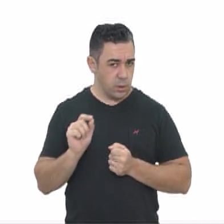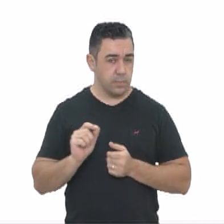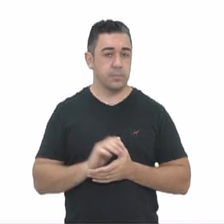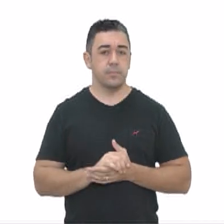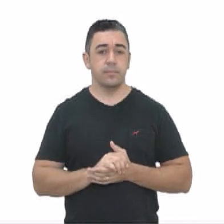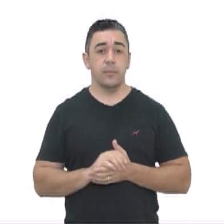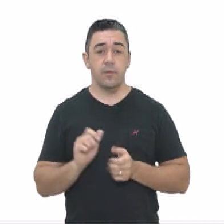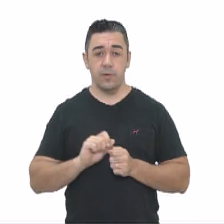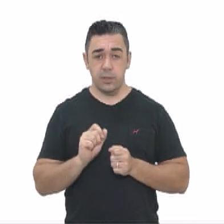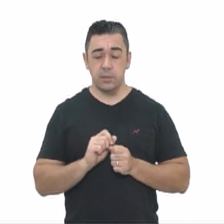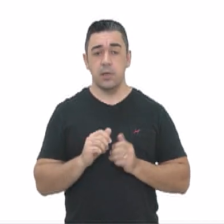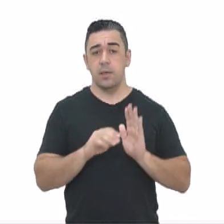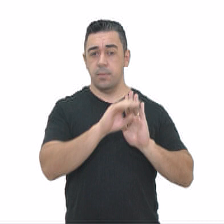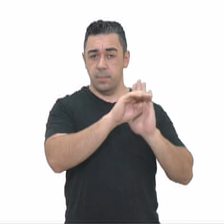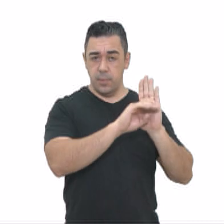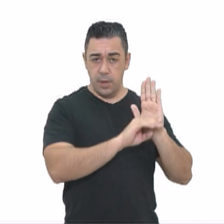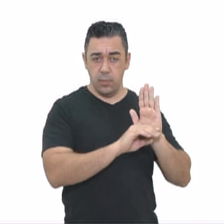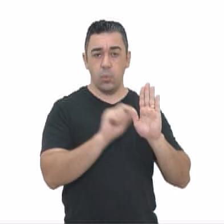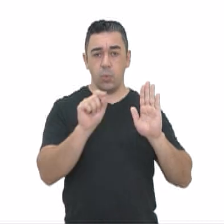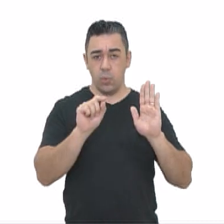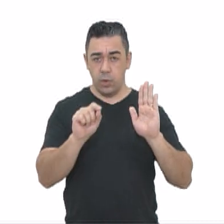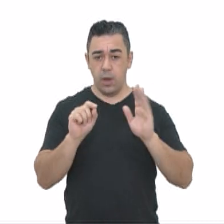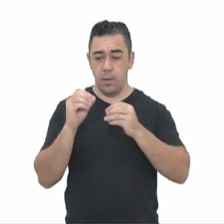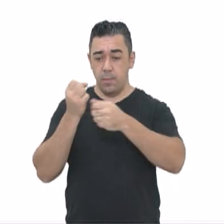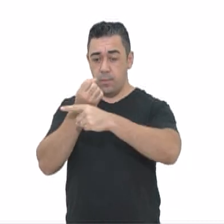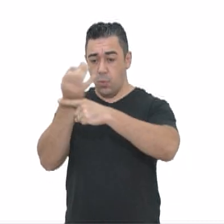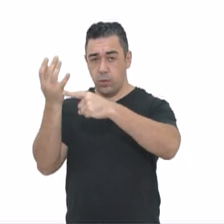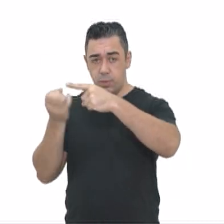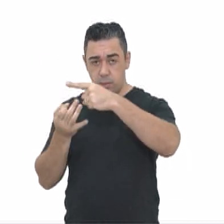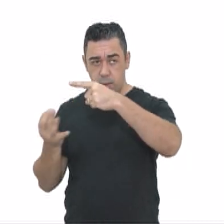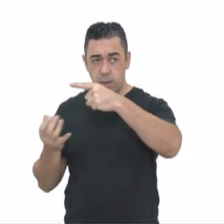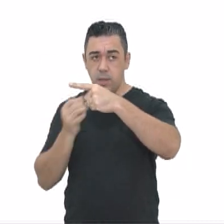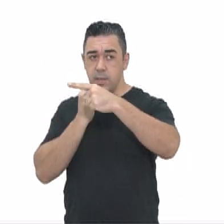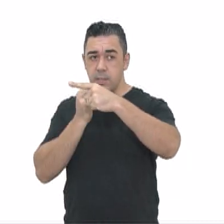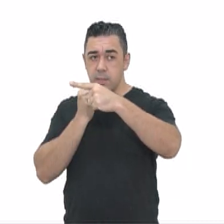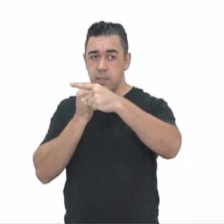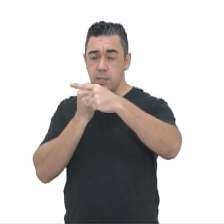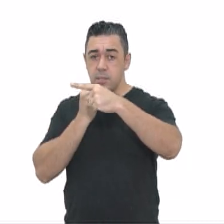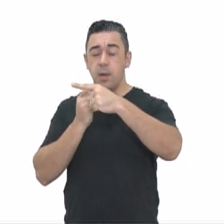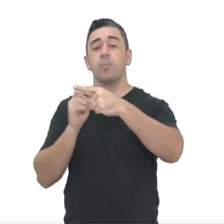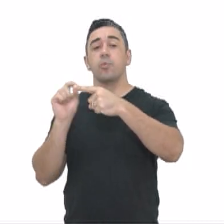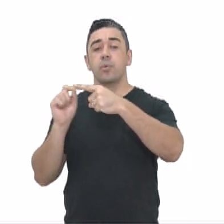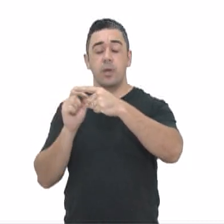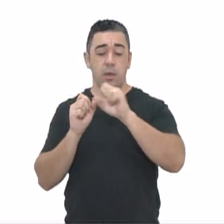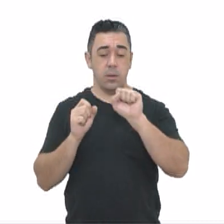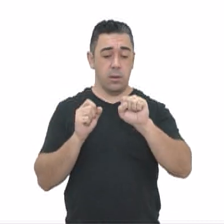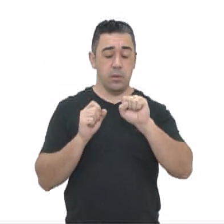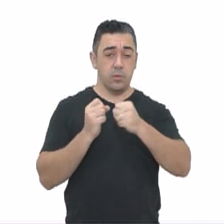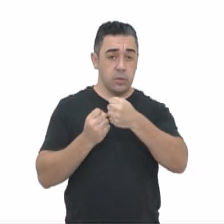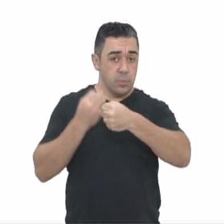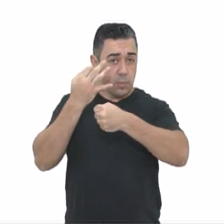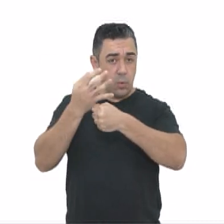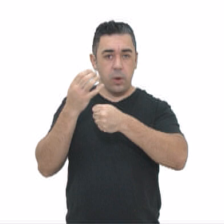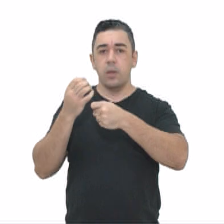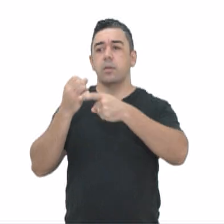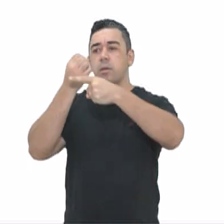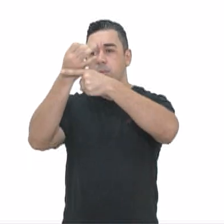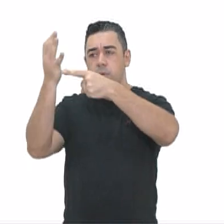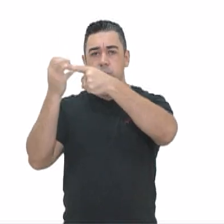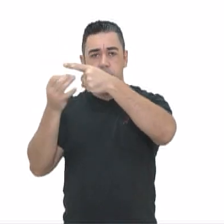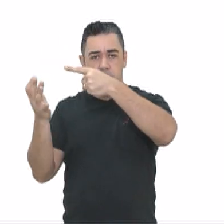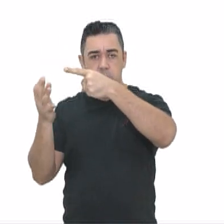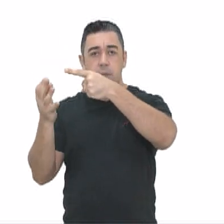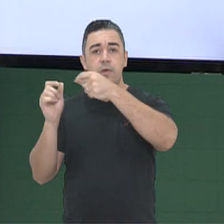Vamos aplicar a propriedade da potência, que diz que se você tem uma potência com expoente racional, você transforma em